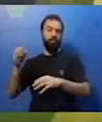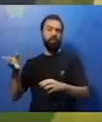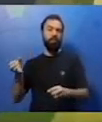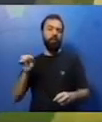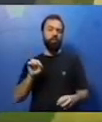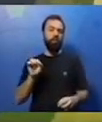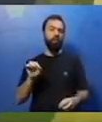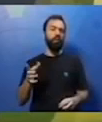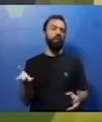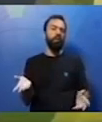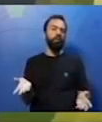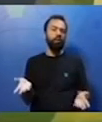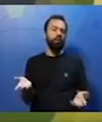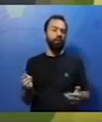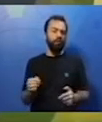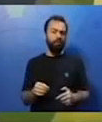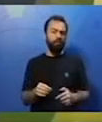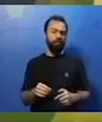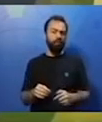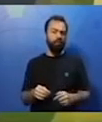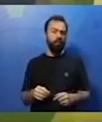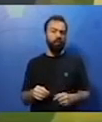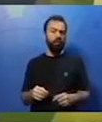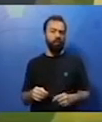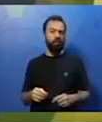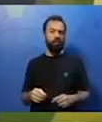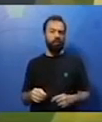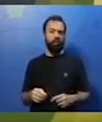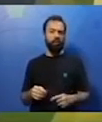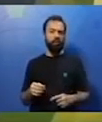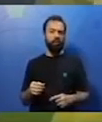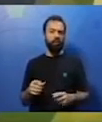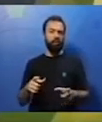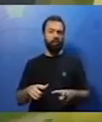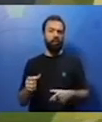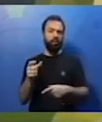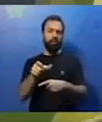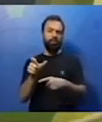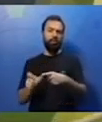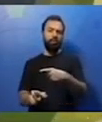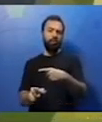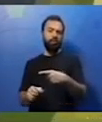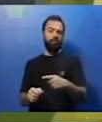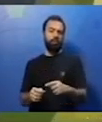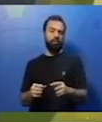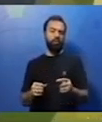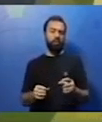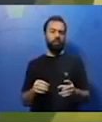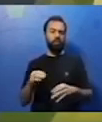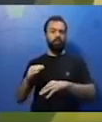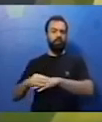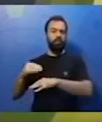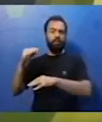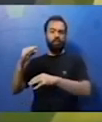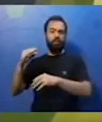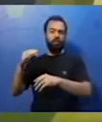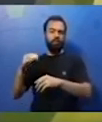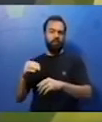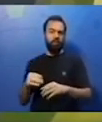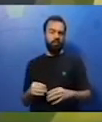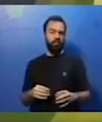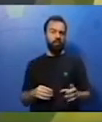está, se ele é denominador, se é numerador, divide o maior pelo menor, sempre